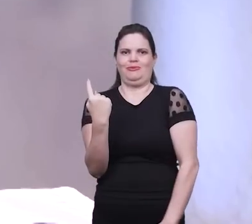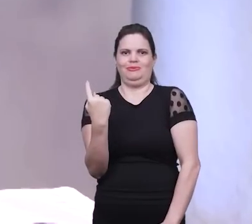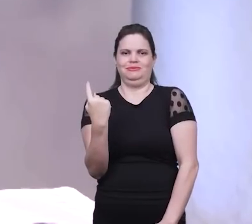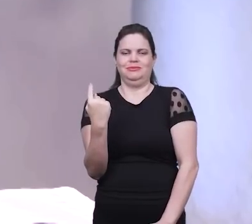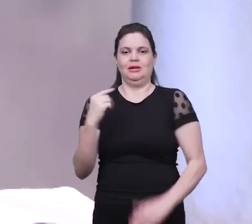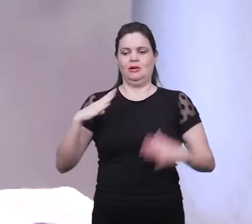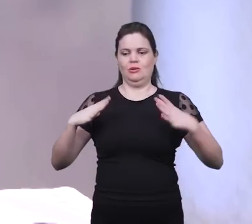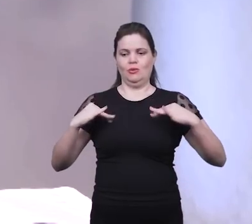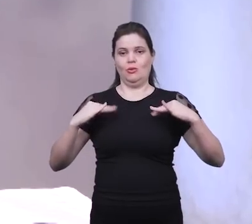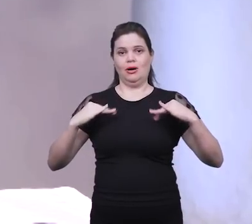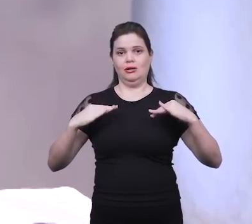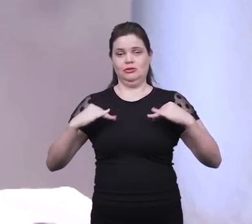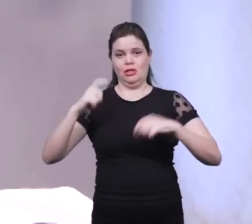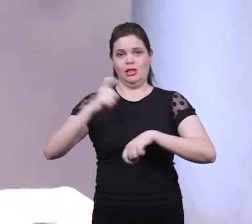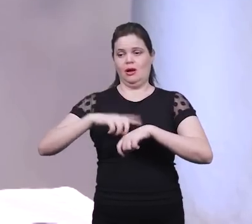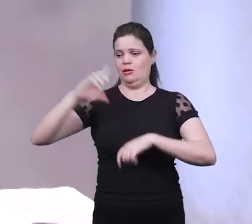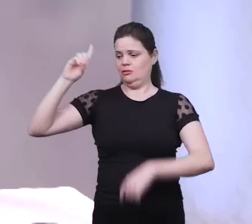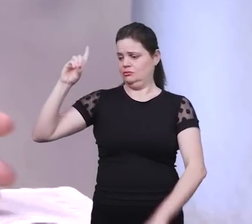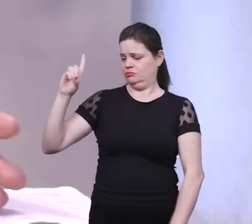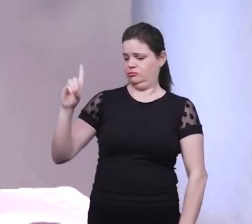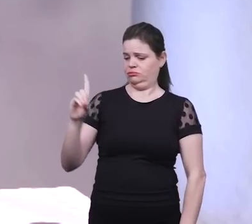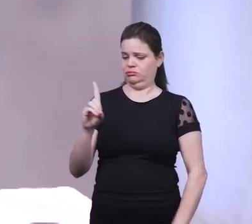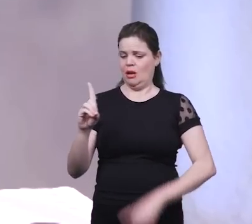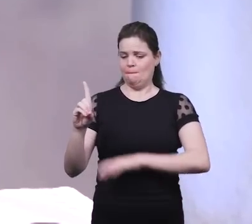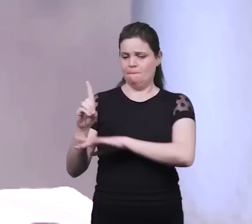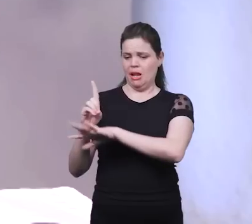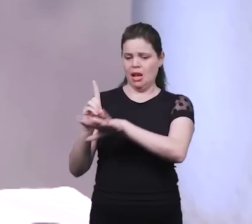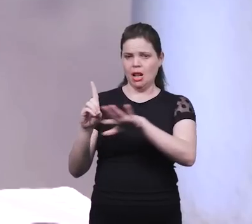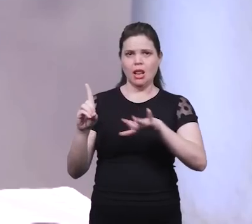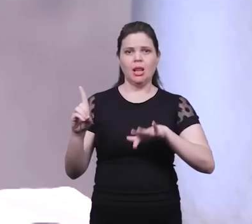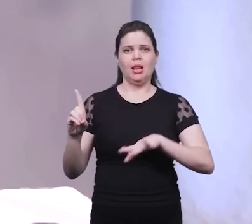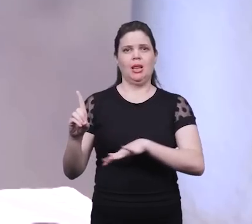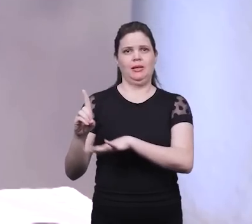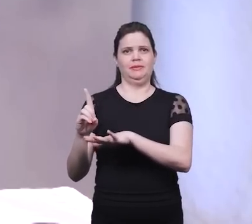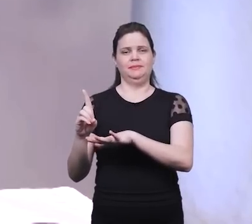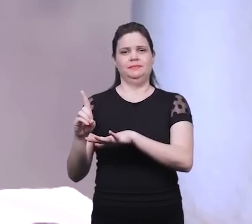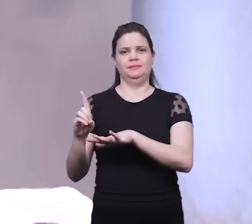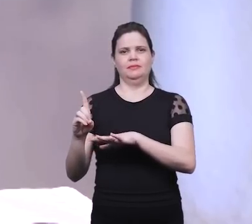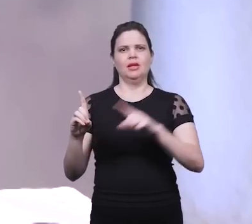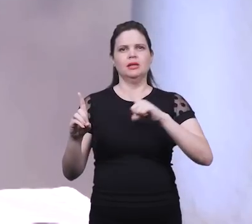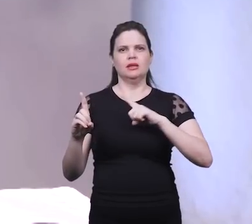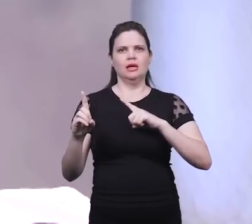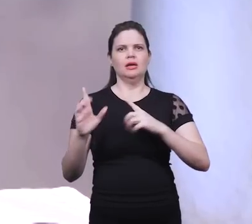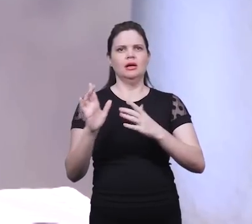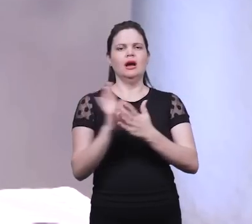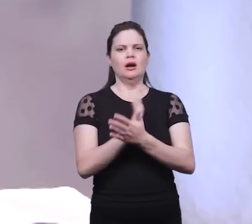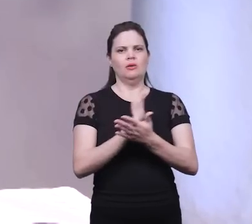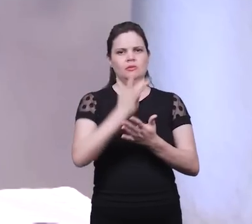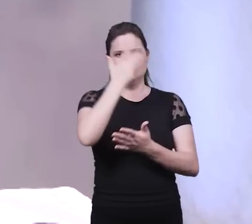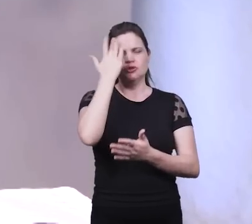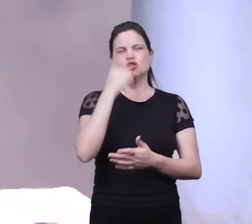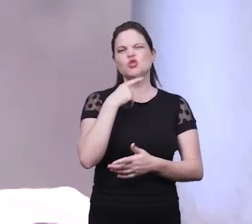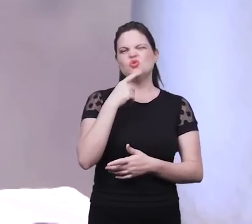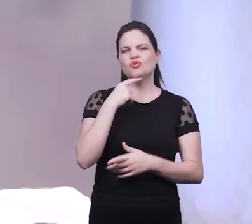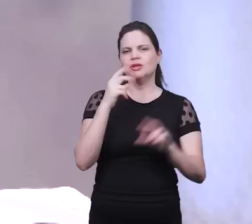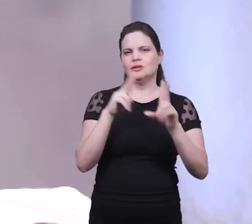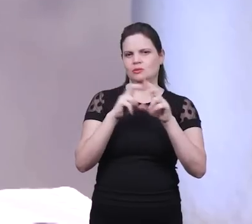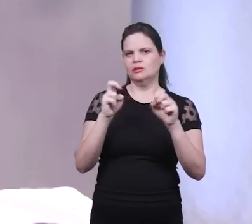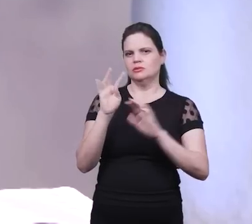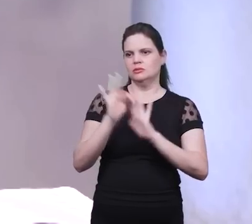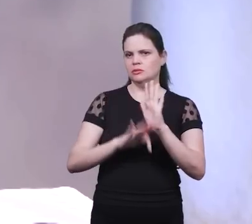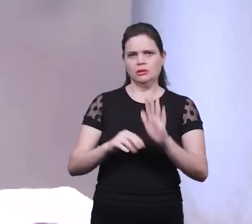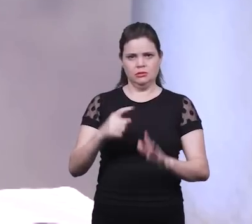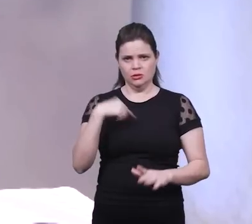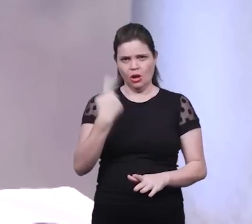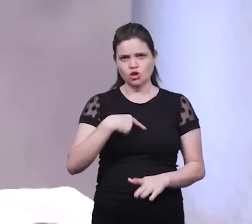águas, e é interessante que alguns até duvidam desse texto, mas nós não duvidamos, não. O Senhor enviava mesmo um anjo ali,